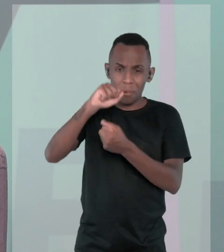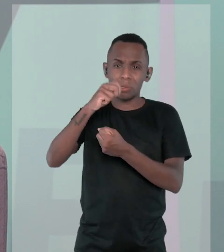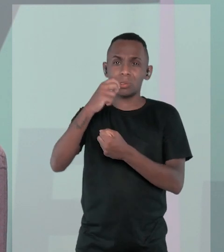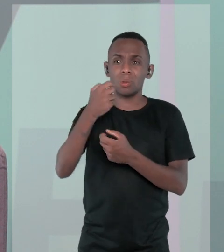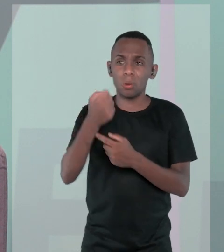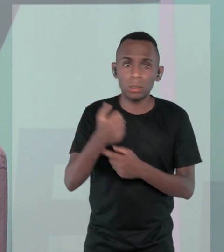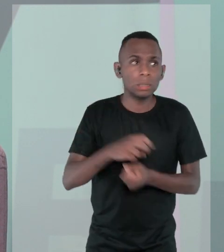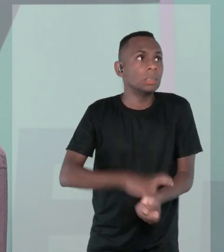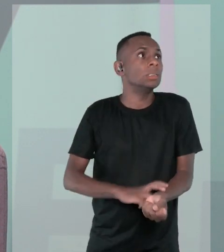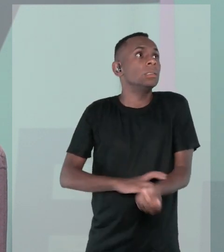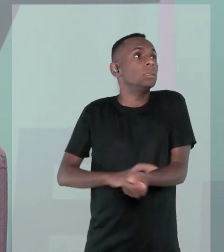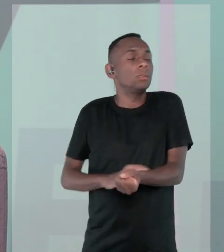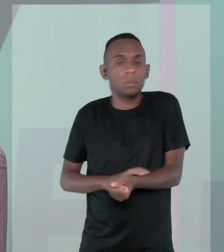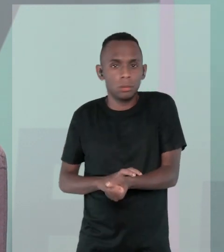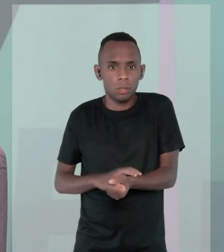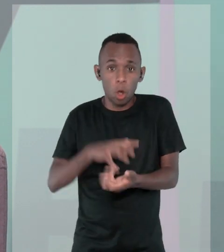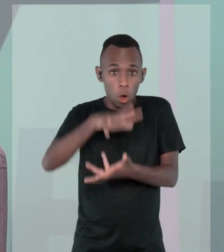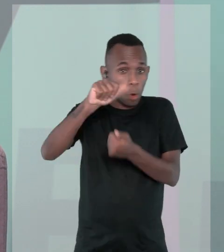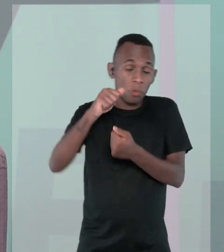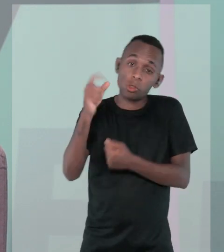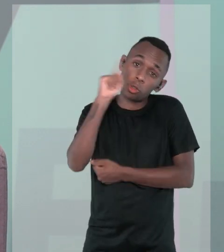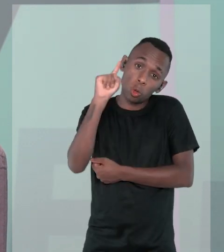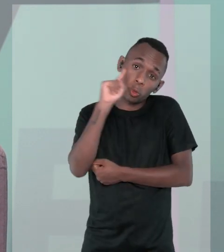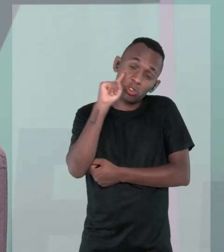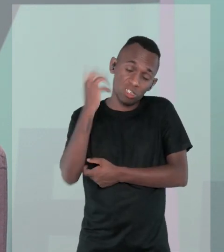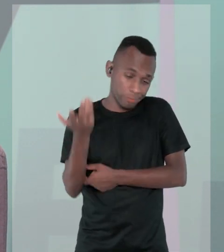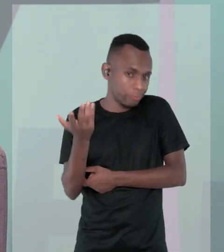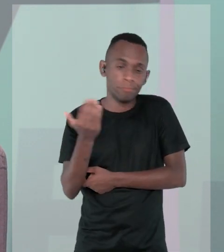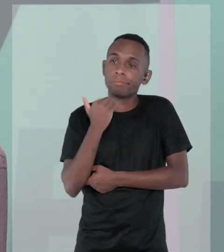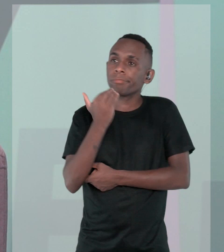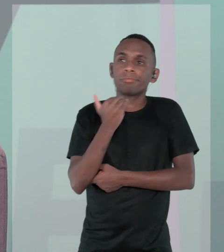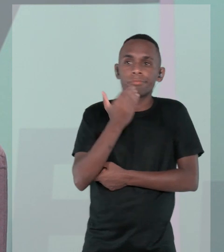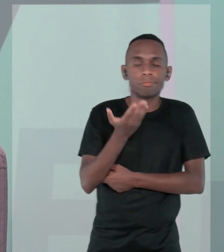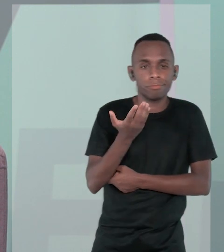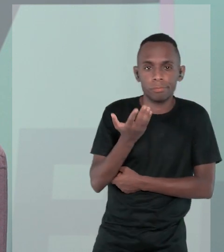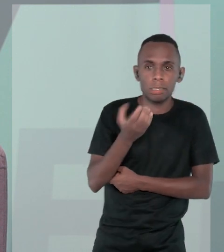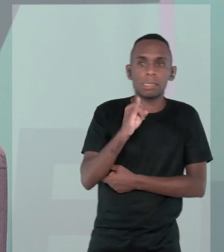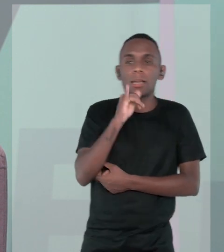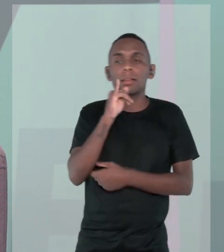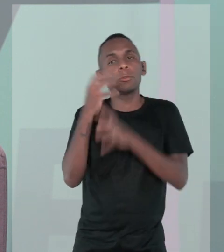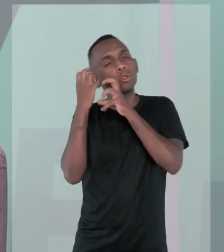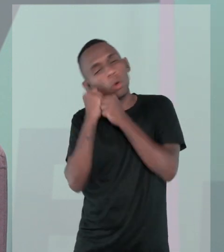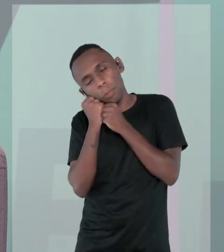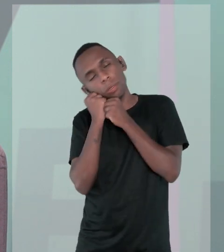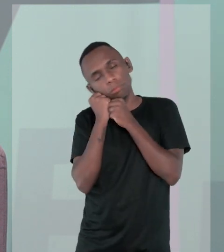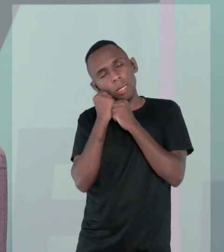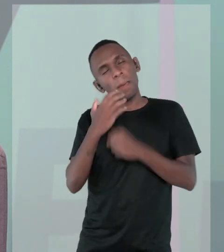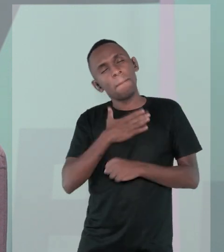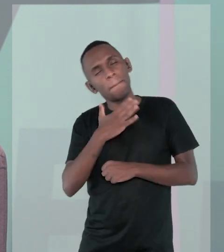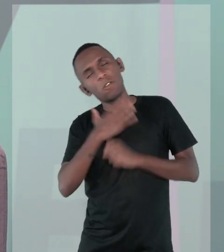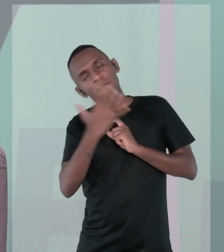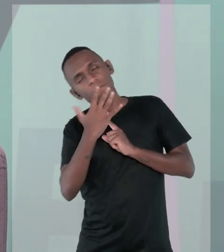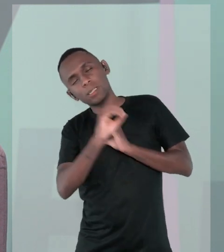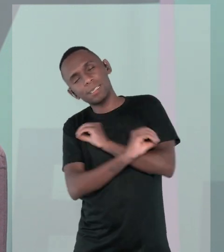de um ataque de nervos, mas não é esse mundo que a gente convive? Não dá para a gente dormir, se dar o luxo de virar e falar assim, isso não é